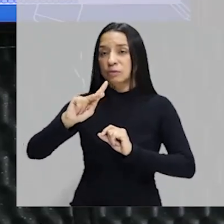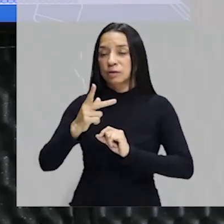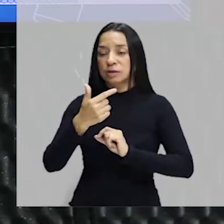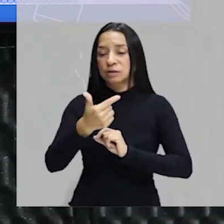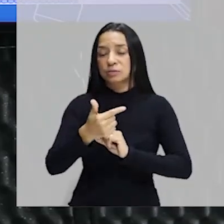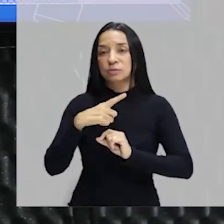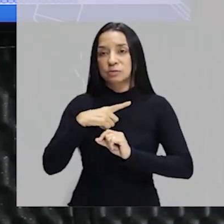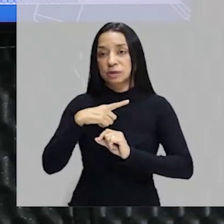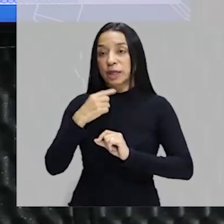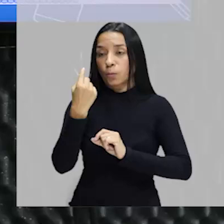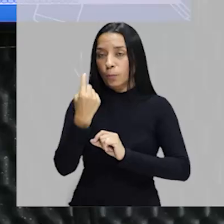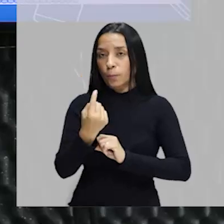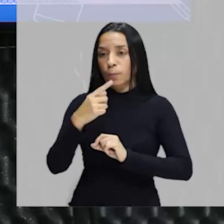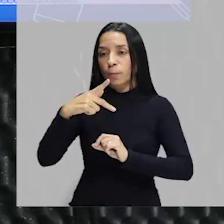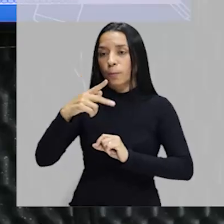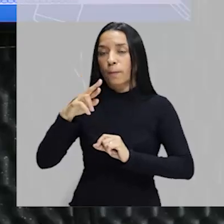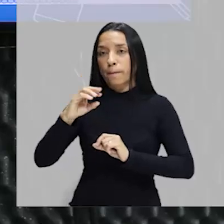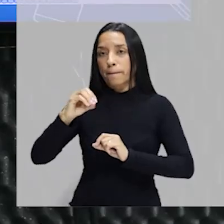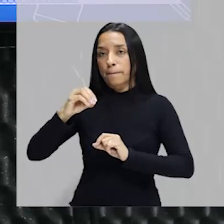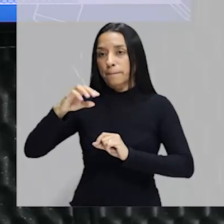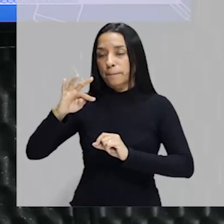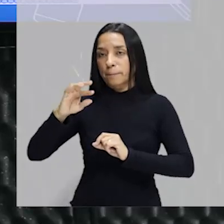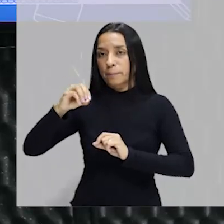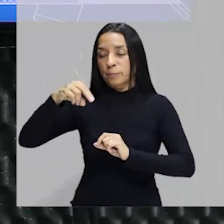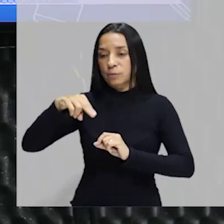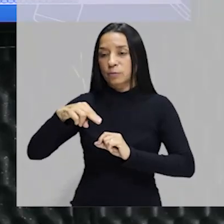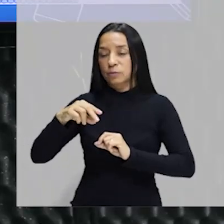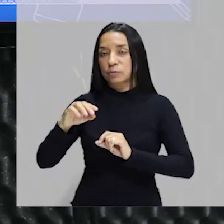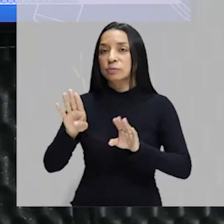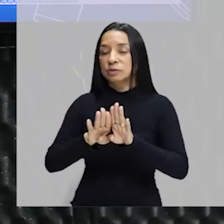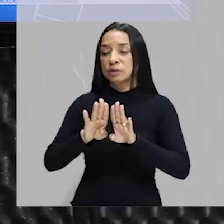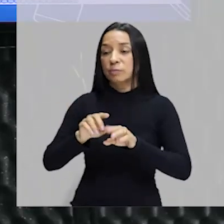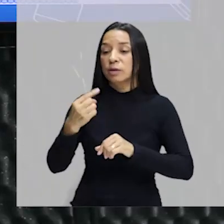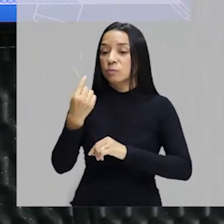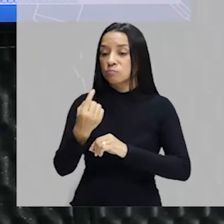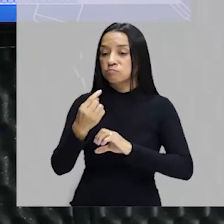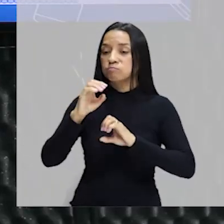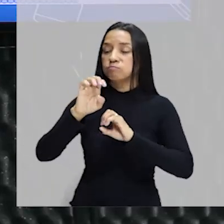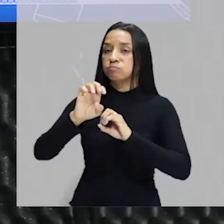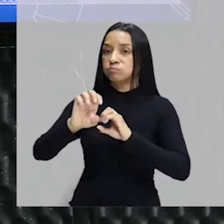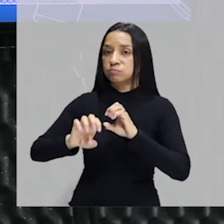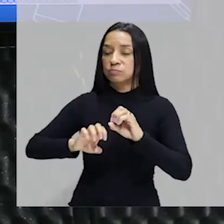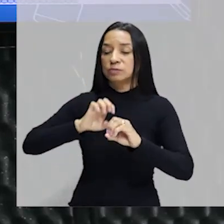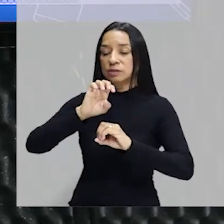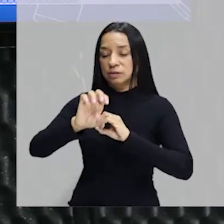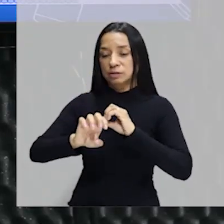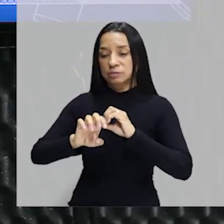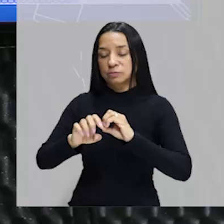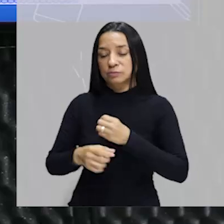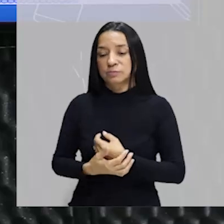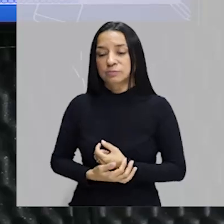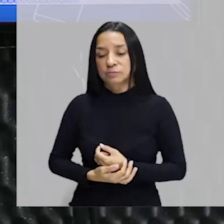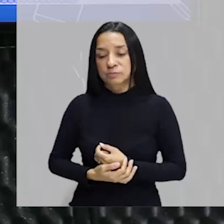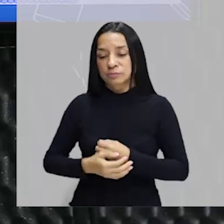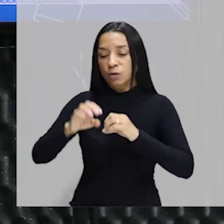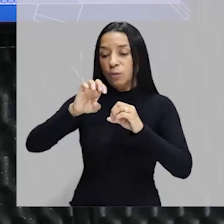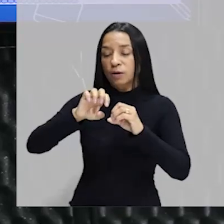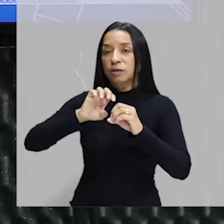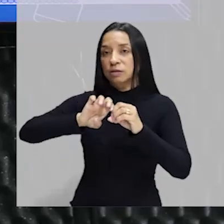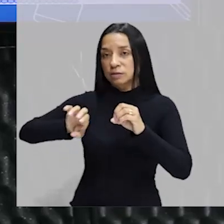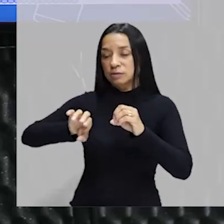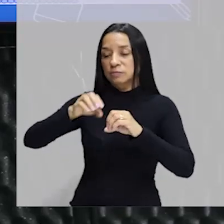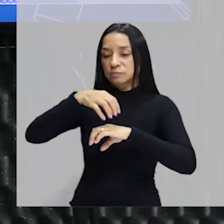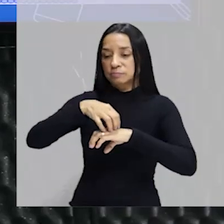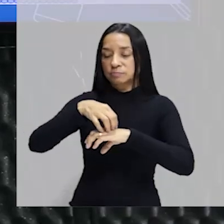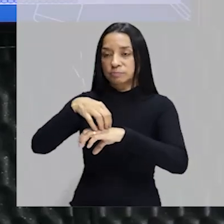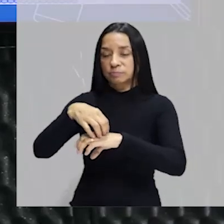ele é arrancado o elétron, ele fica H positivo, tá certo? E o elétron que foi arrancado, ele vai ser